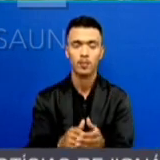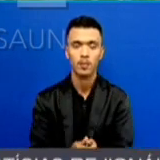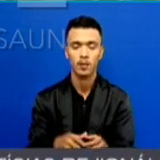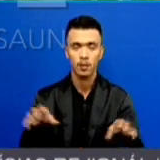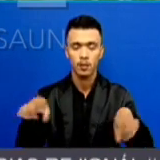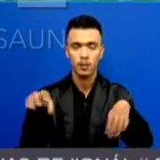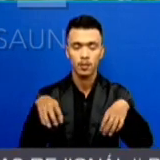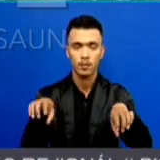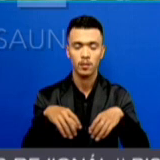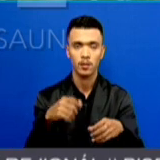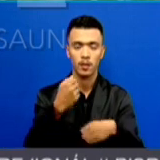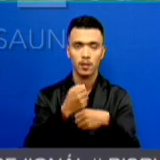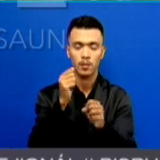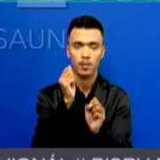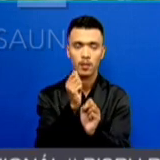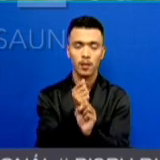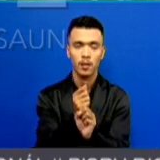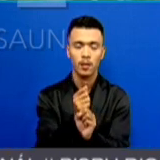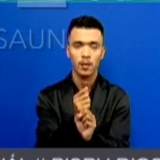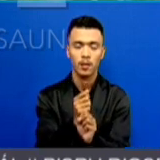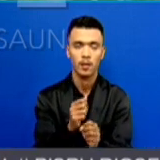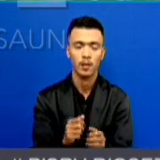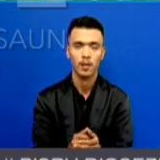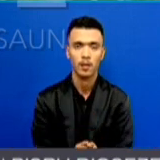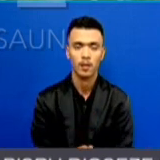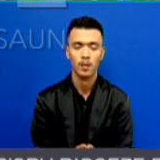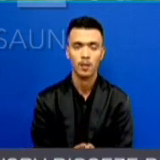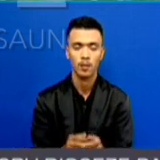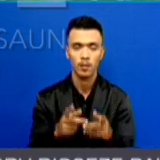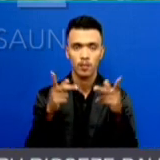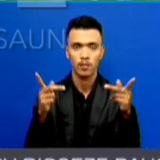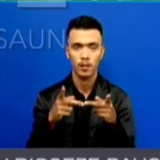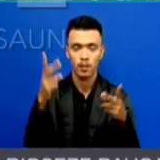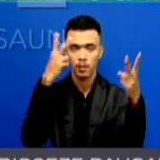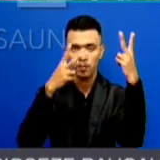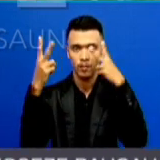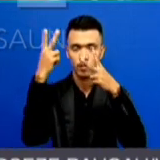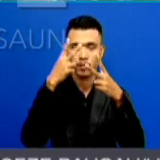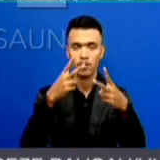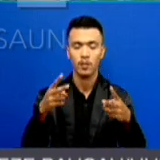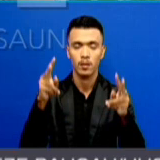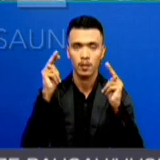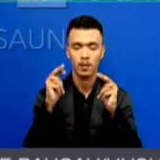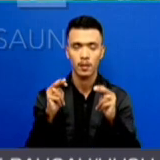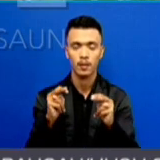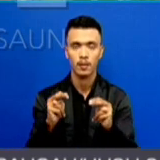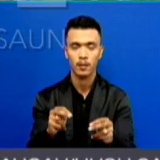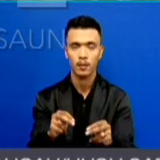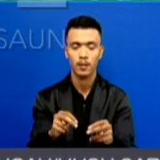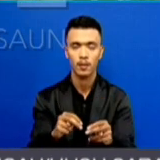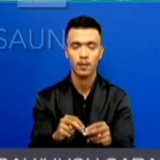né, atuhalo investimento para turismo né, tem que